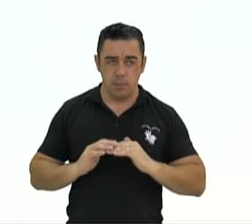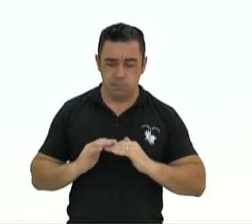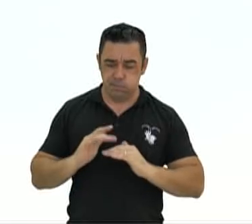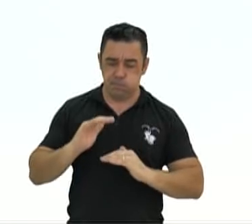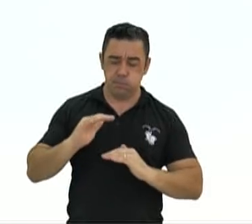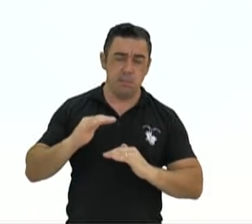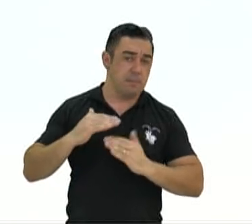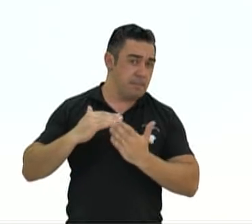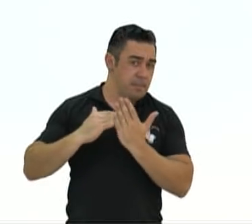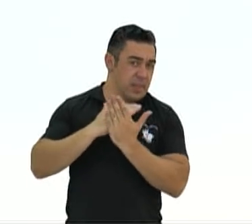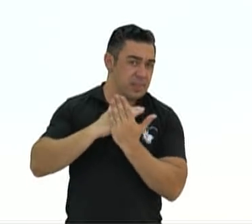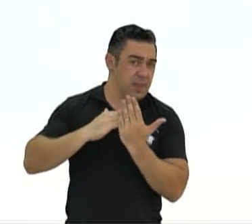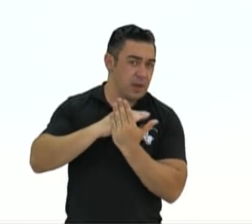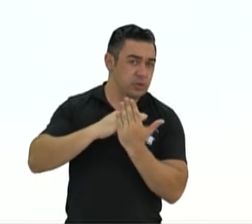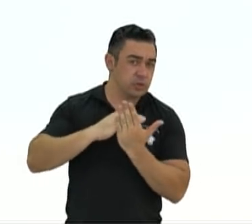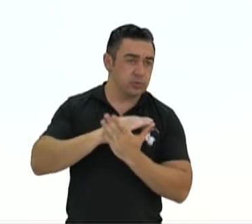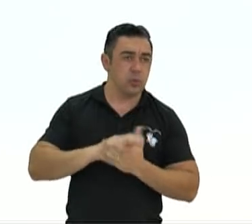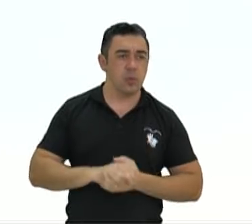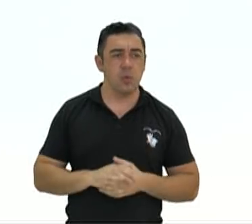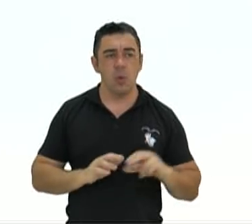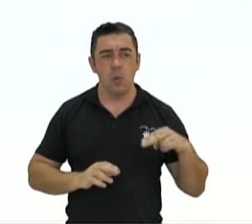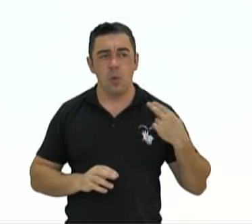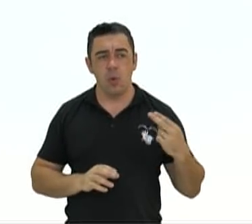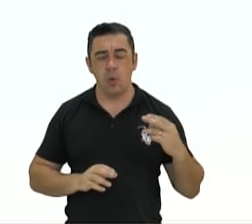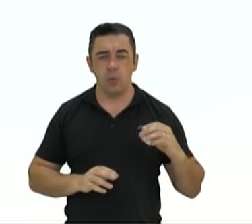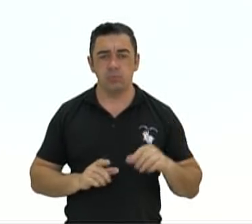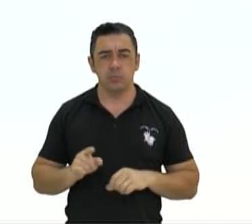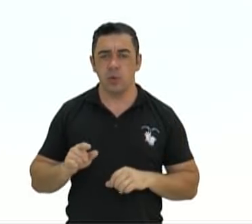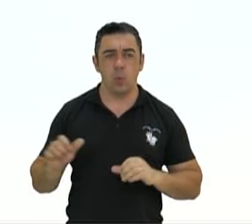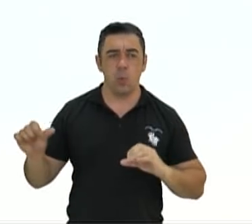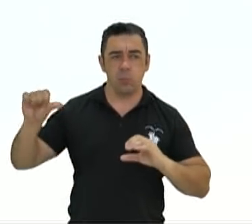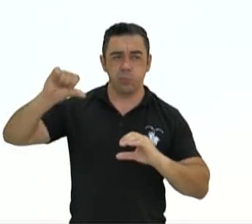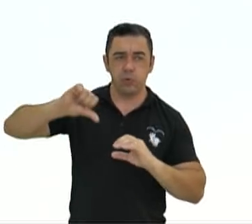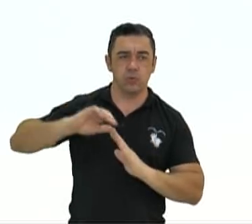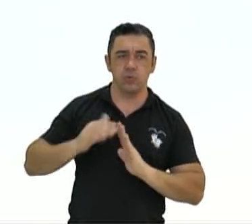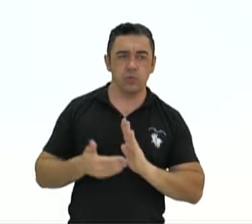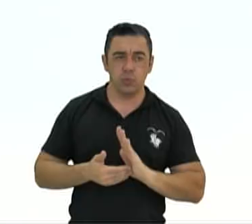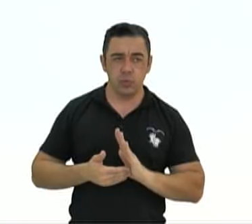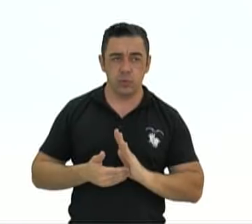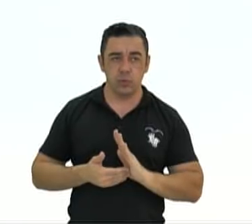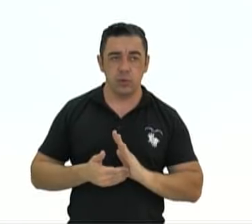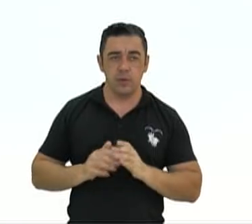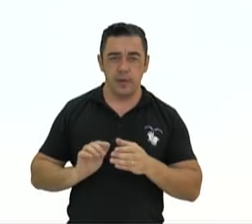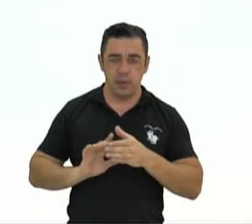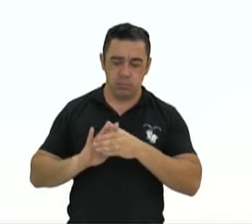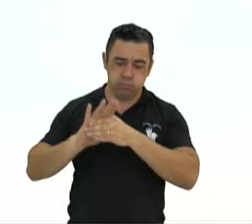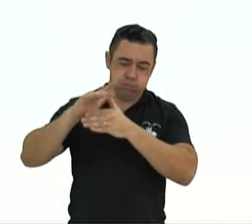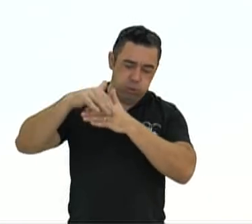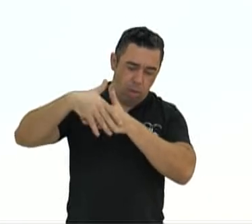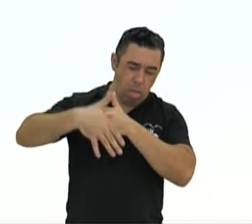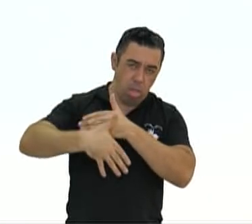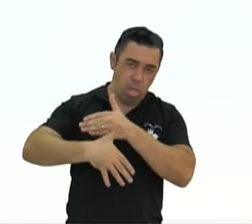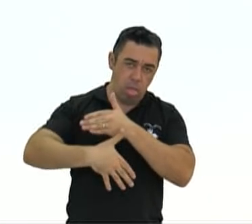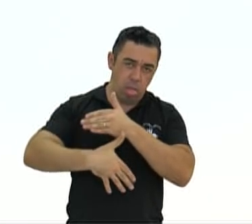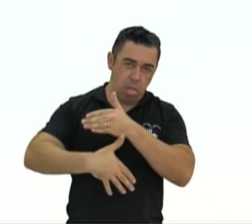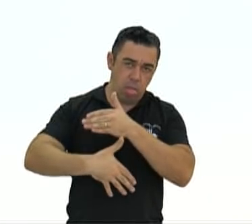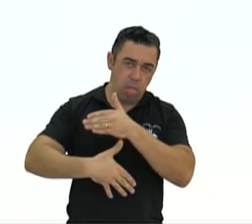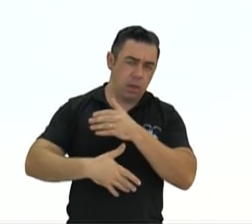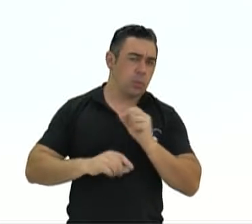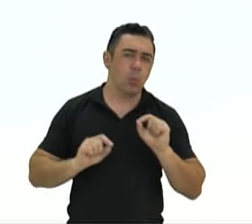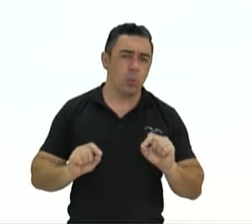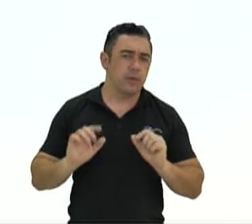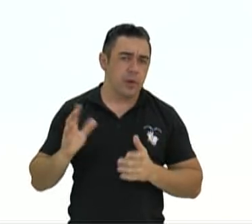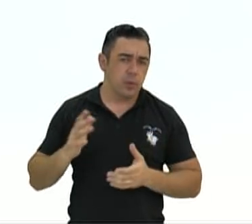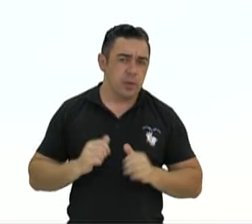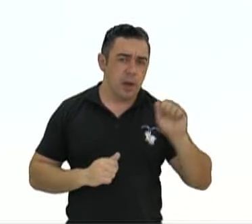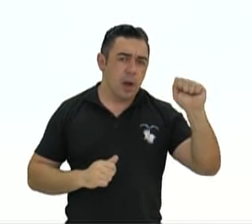apenas a metade do porta-sabonete? Ou o líquido não caberá no porta-sabonete e irá transbordar? O que